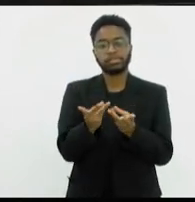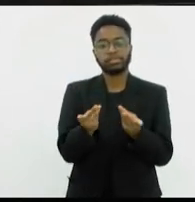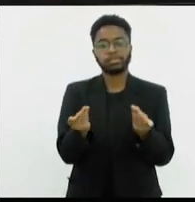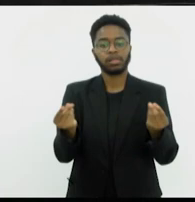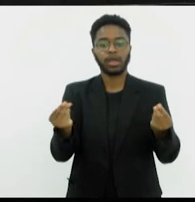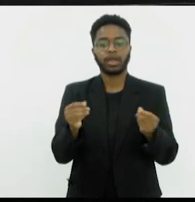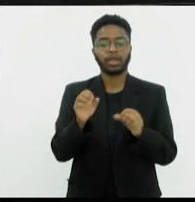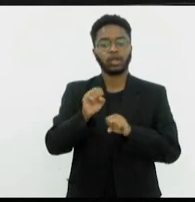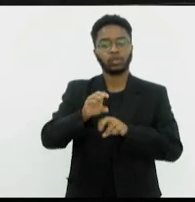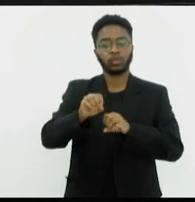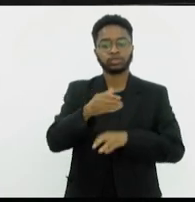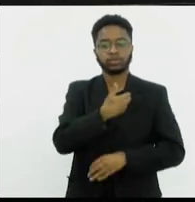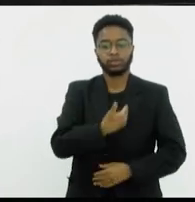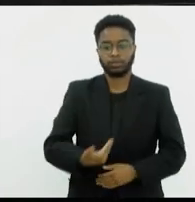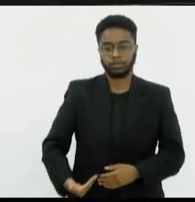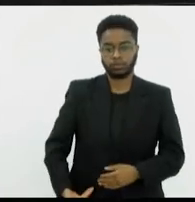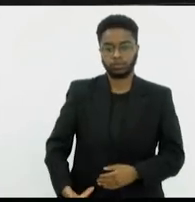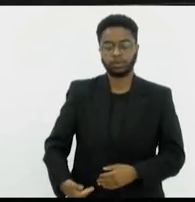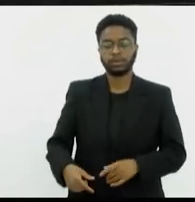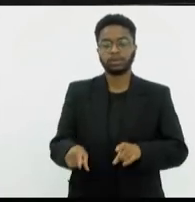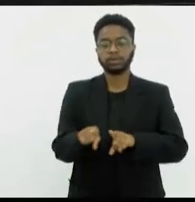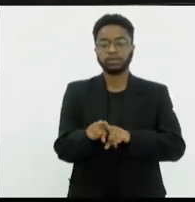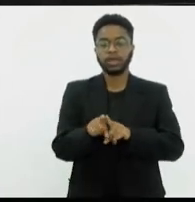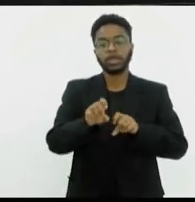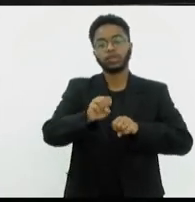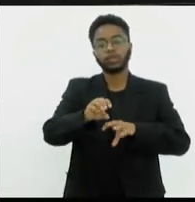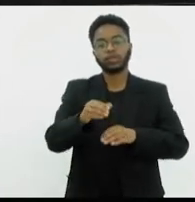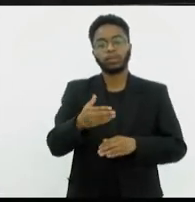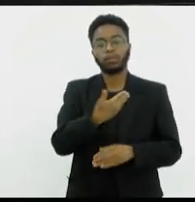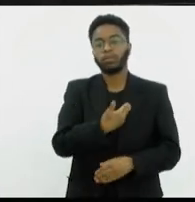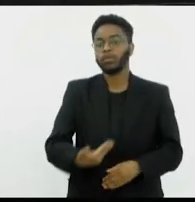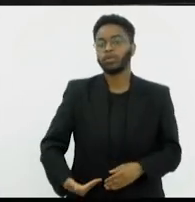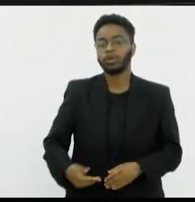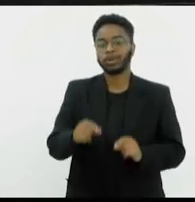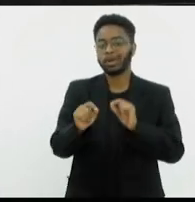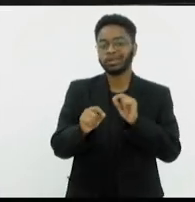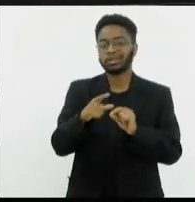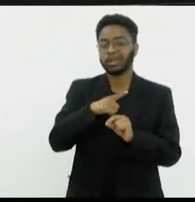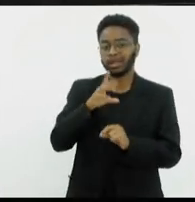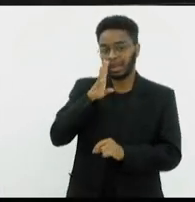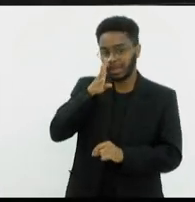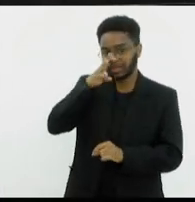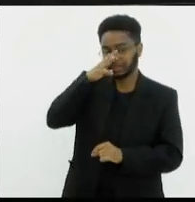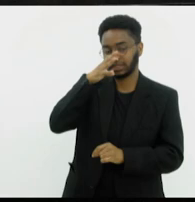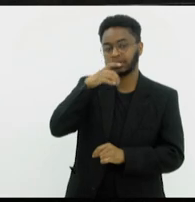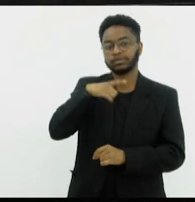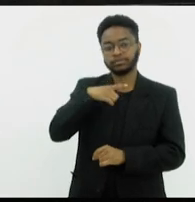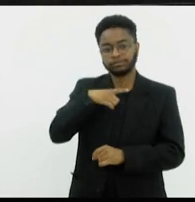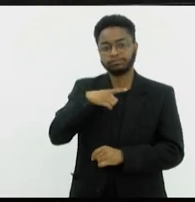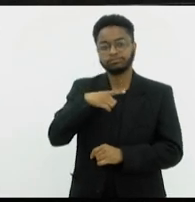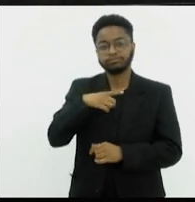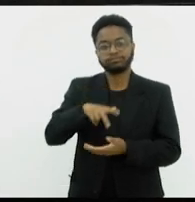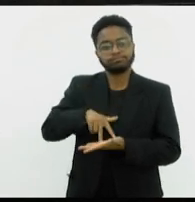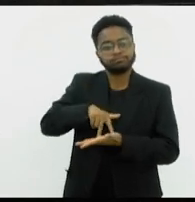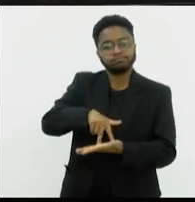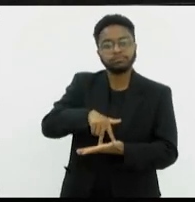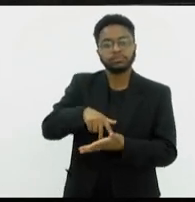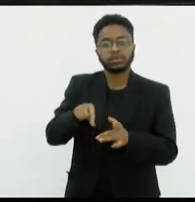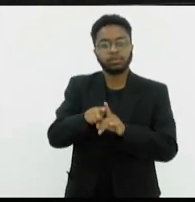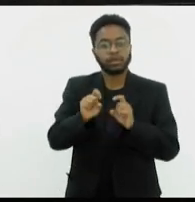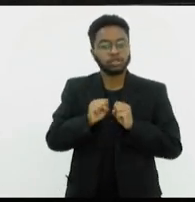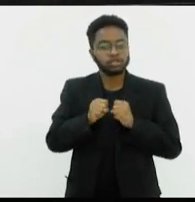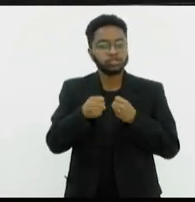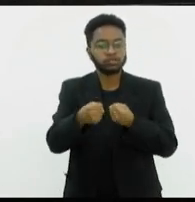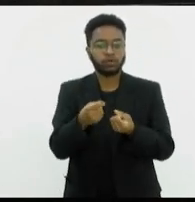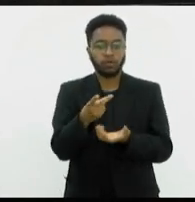da educação pública, uma educação pública que é resistente, que é resiliente, que é